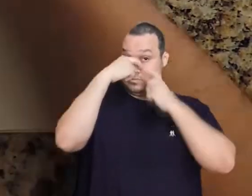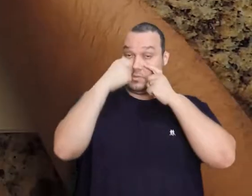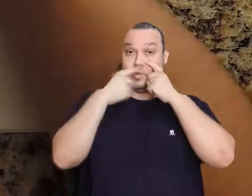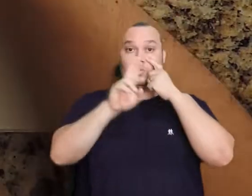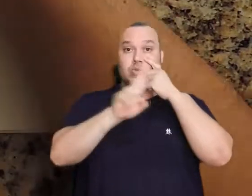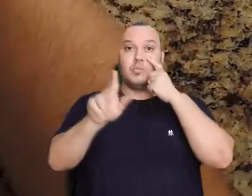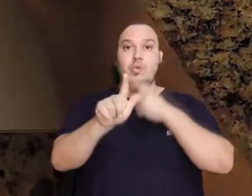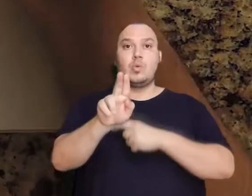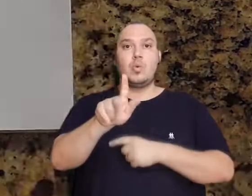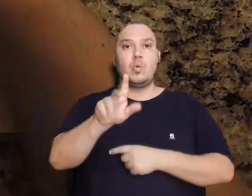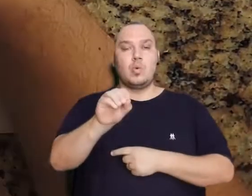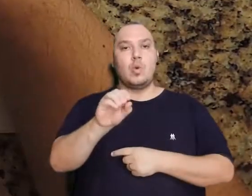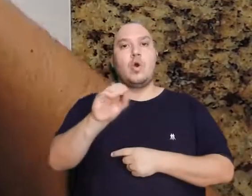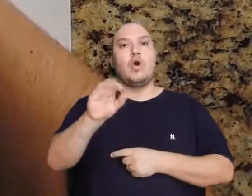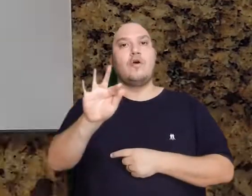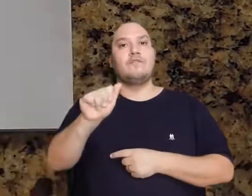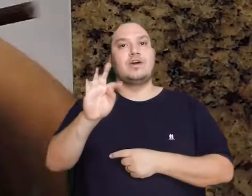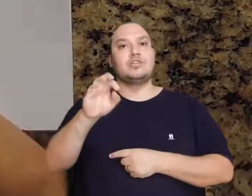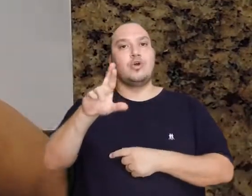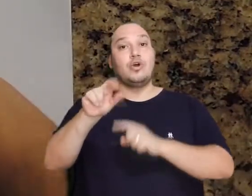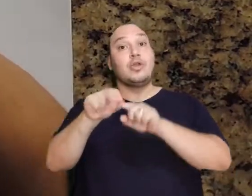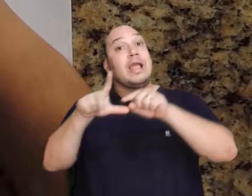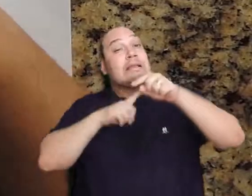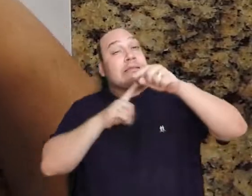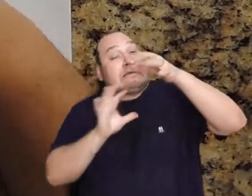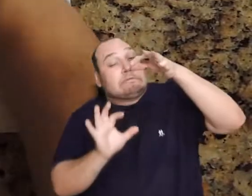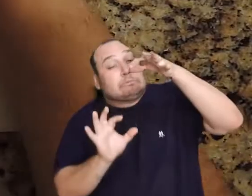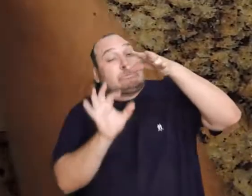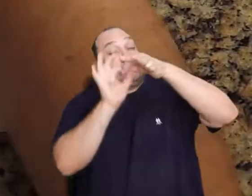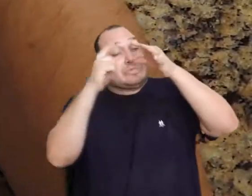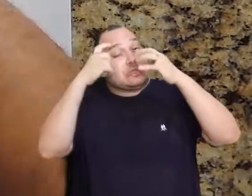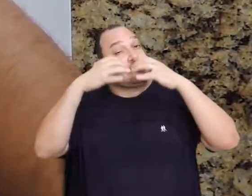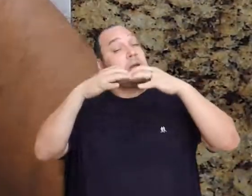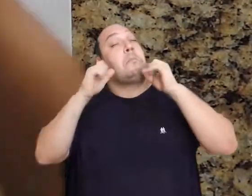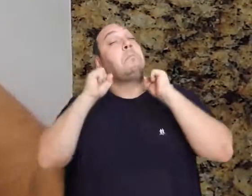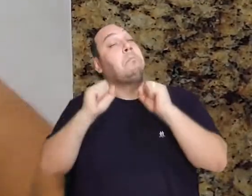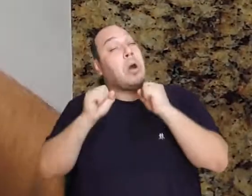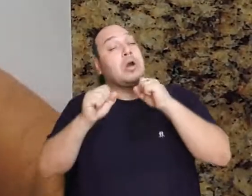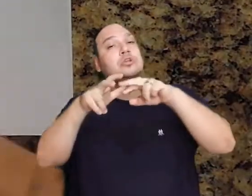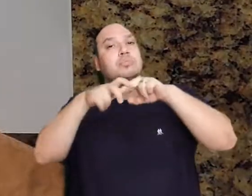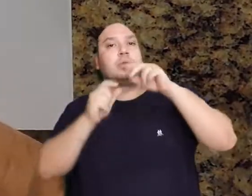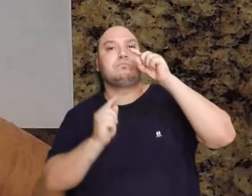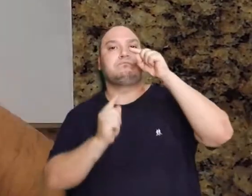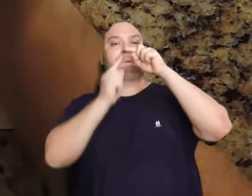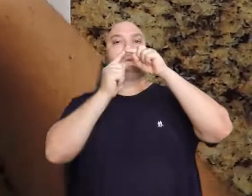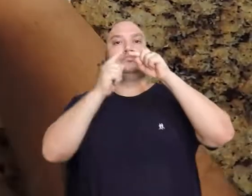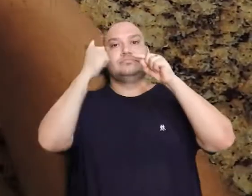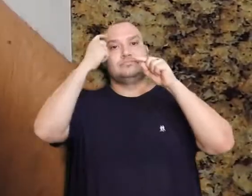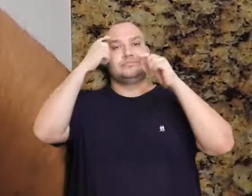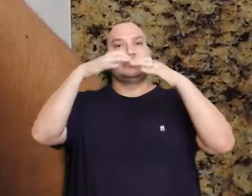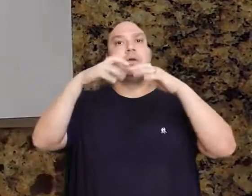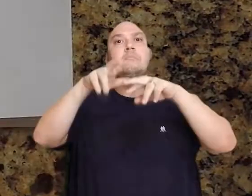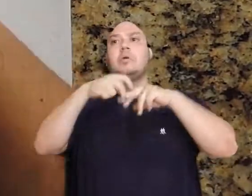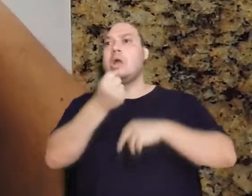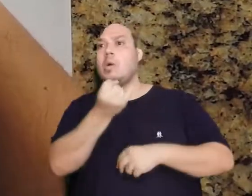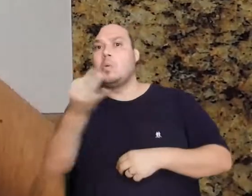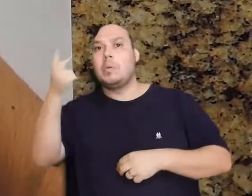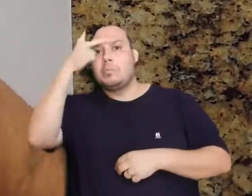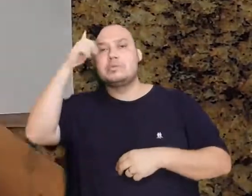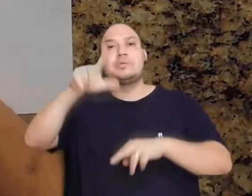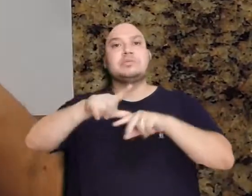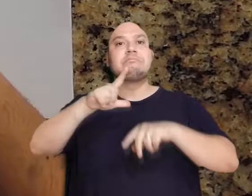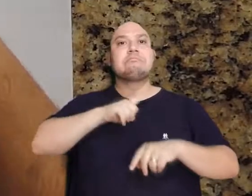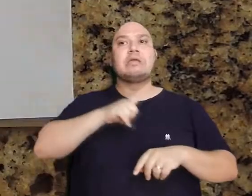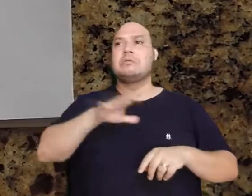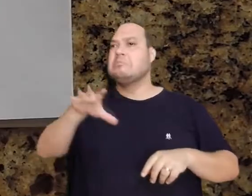olfatório, que é conectado ao cérebro. Essa teoria pode explicar também porque alguns pacientes relatam perda